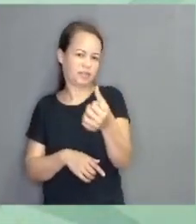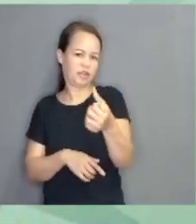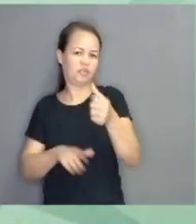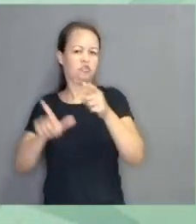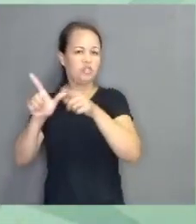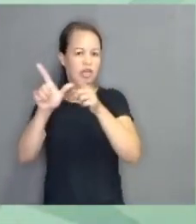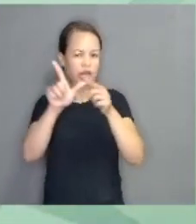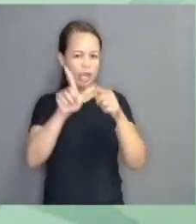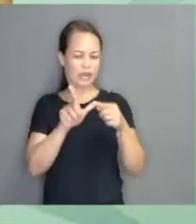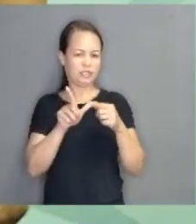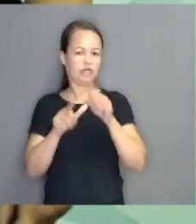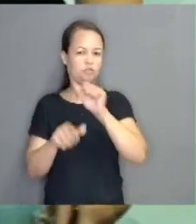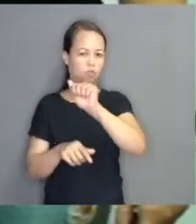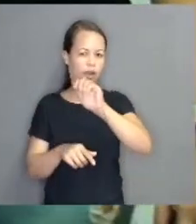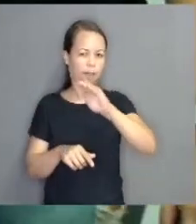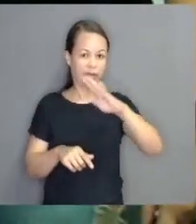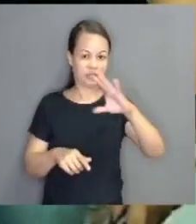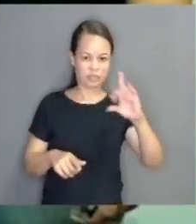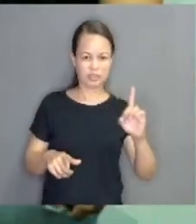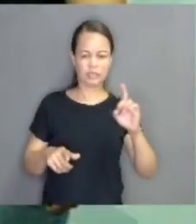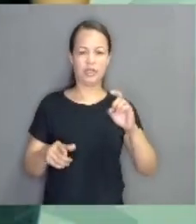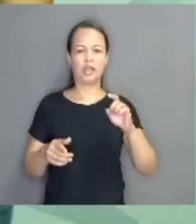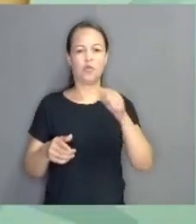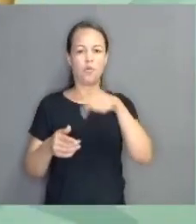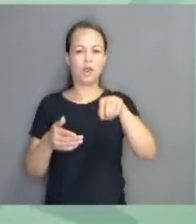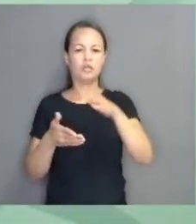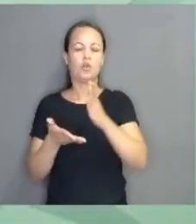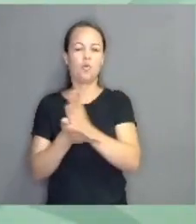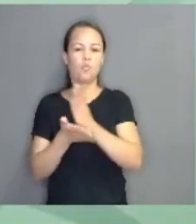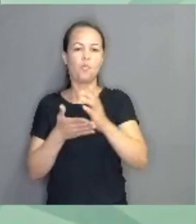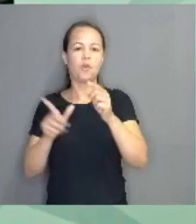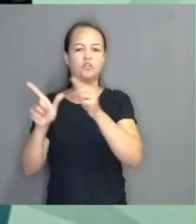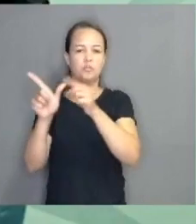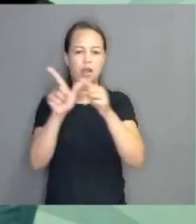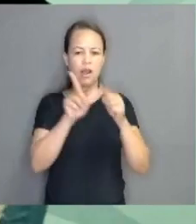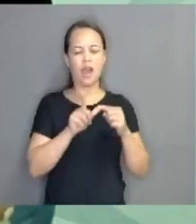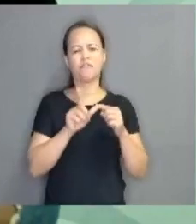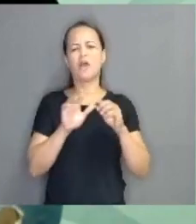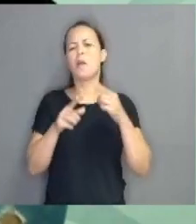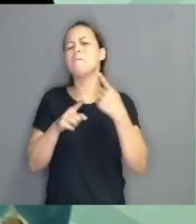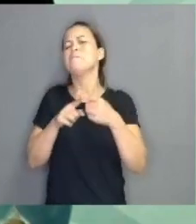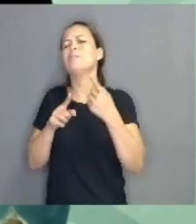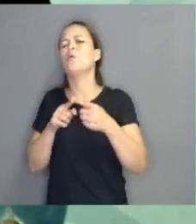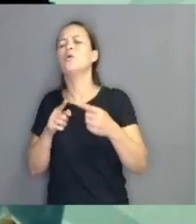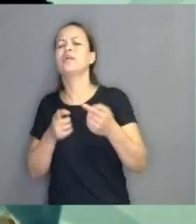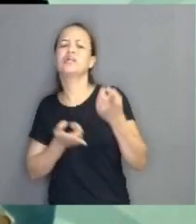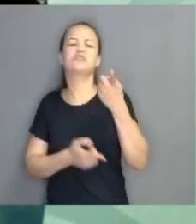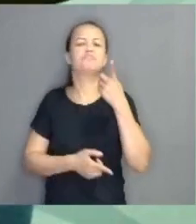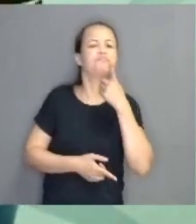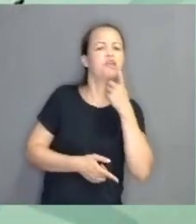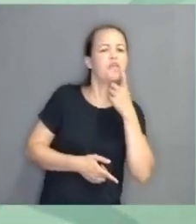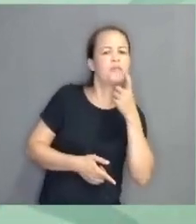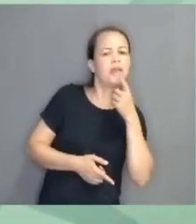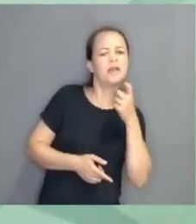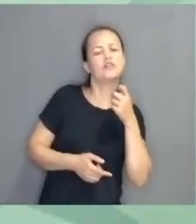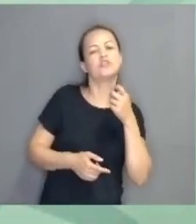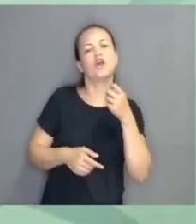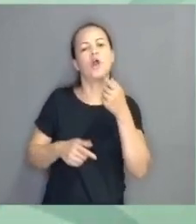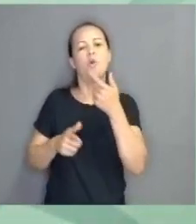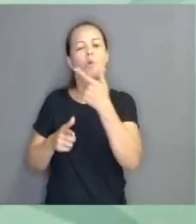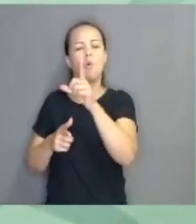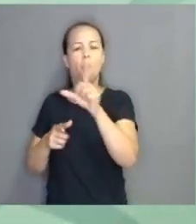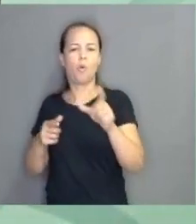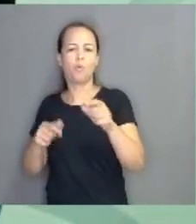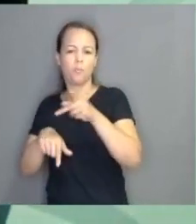nós escrevemos as palavras. Mas por que algumas letras estão vermelhas e outras estão pretas e azuis? Olha só, essas